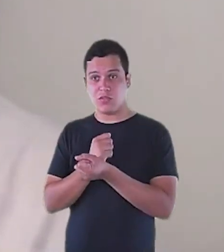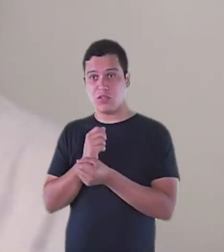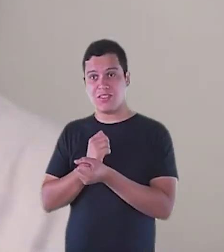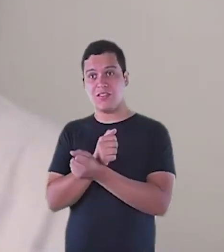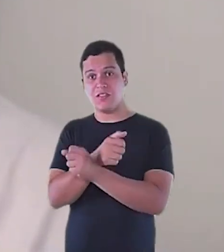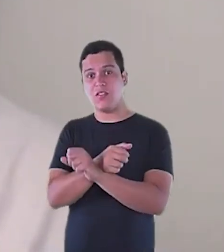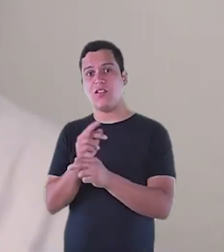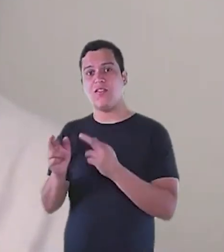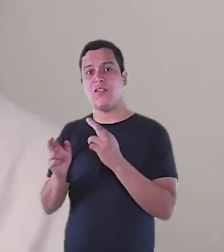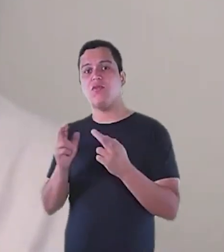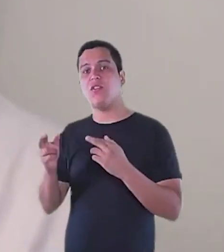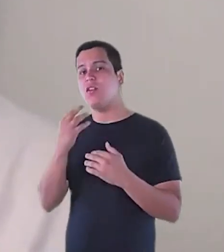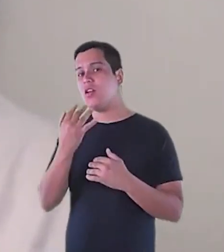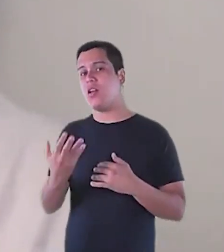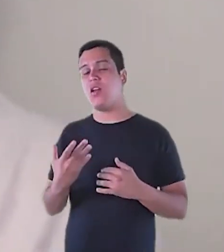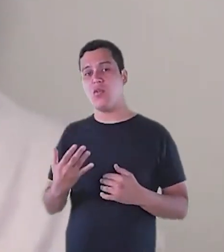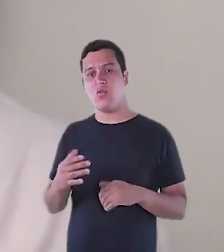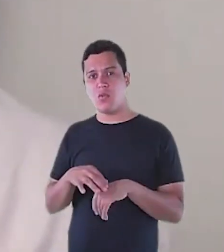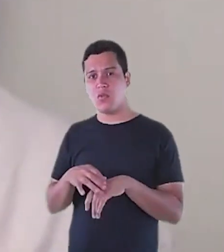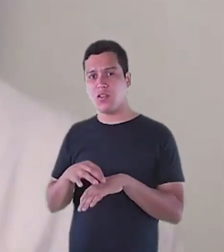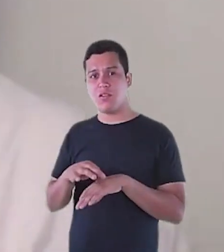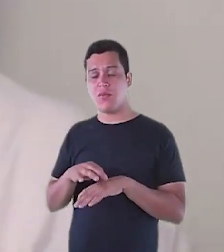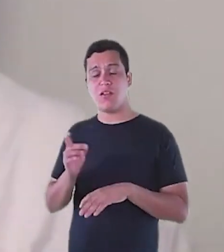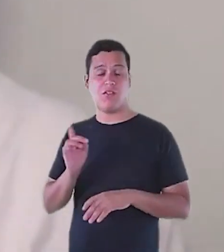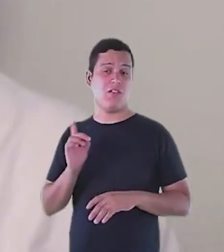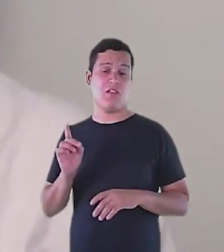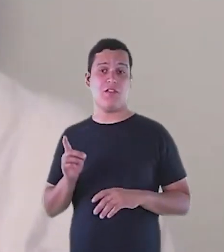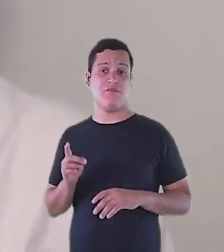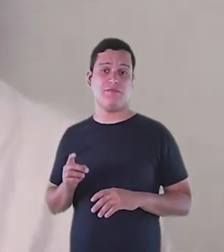da escravidão africana no Atlântico. A